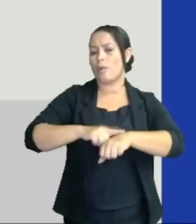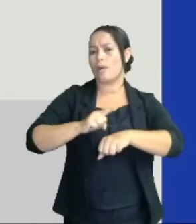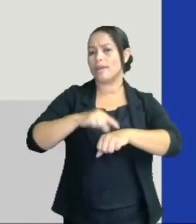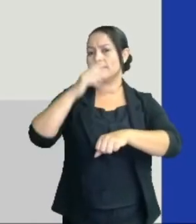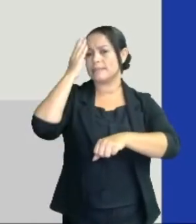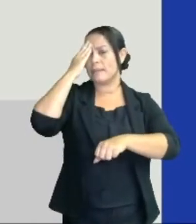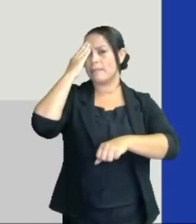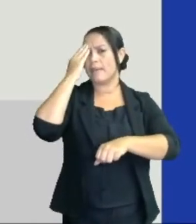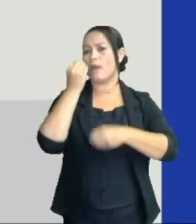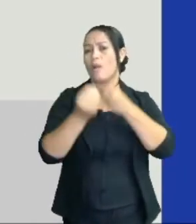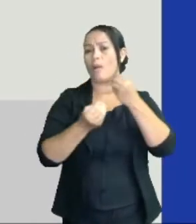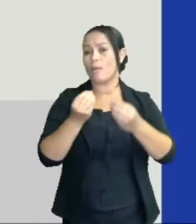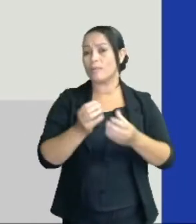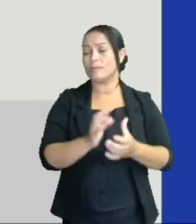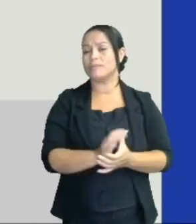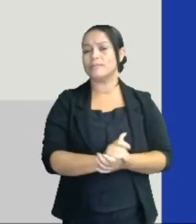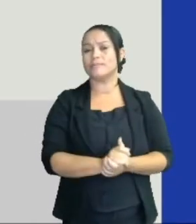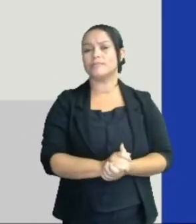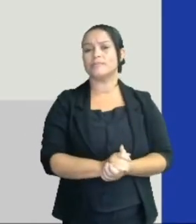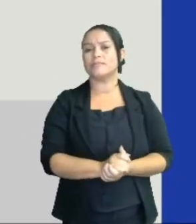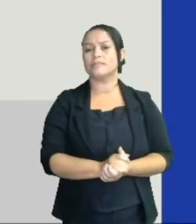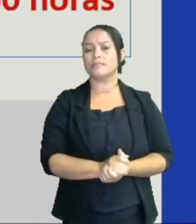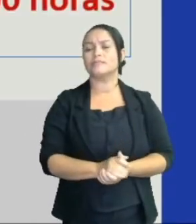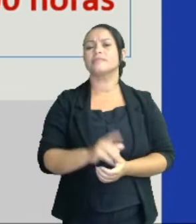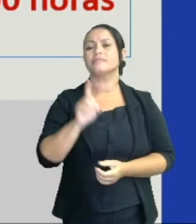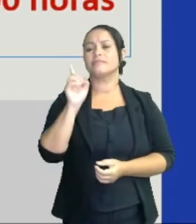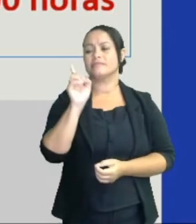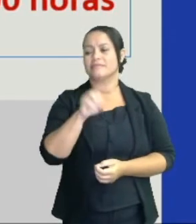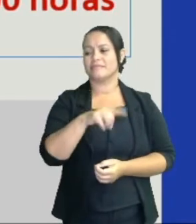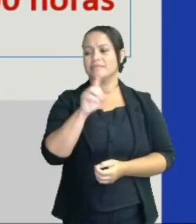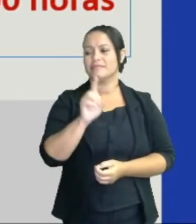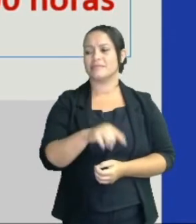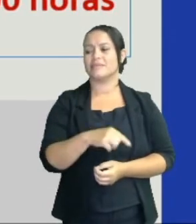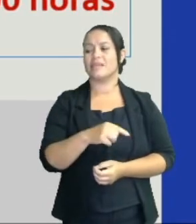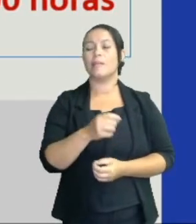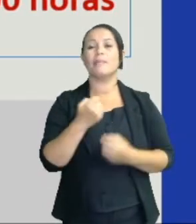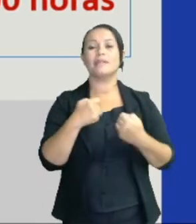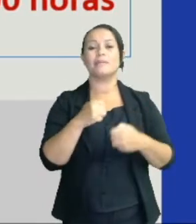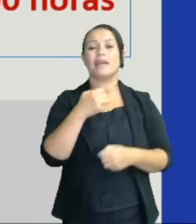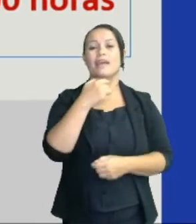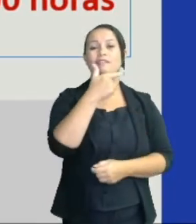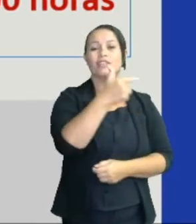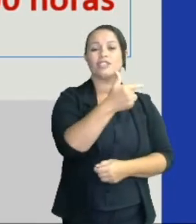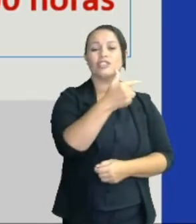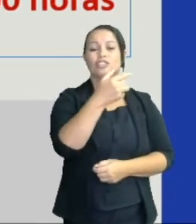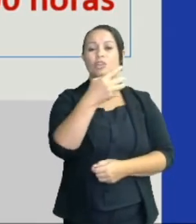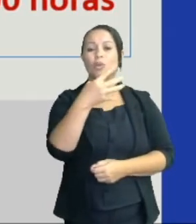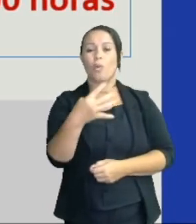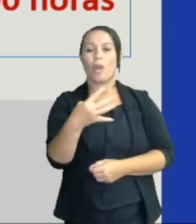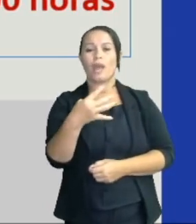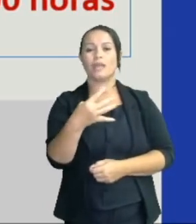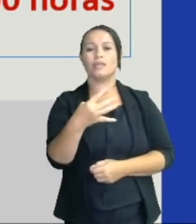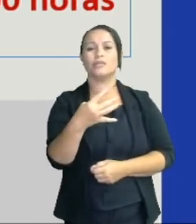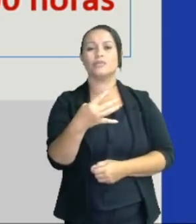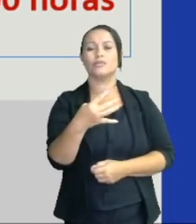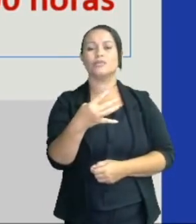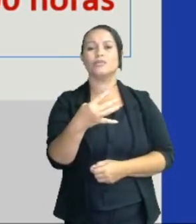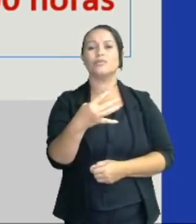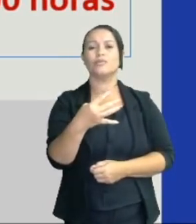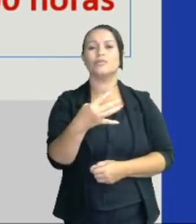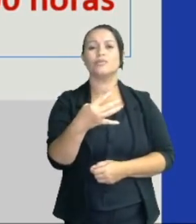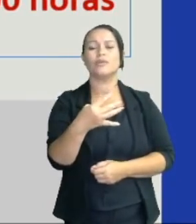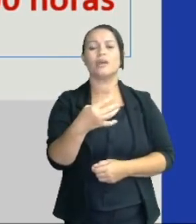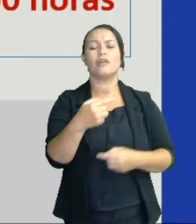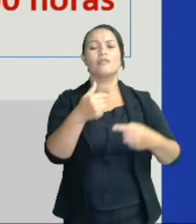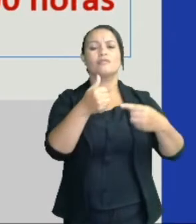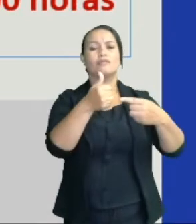tem 4 dias, o que é que eu faço? Isso mesmo, a gente vai pegar 24 e